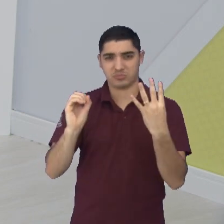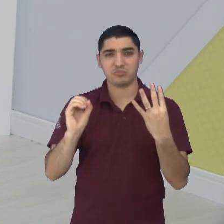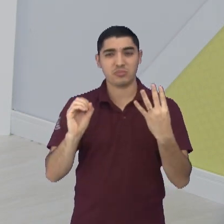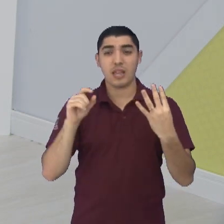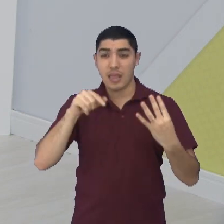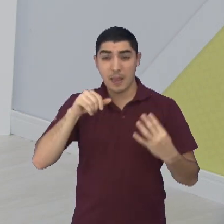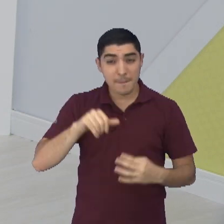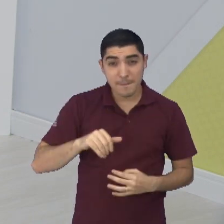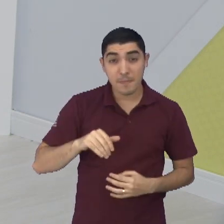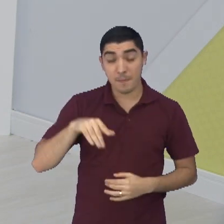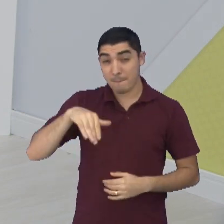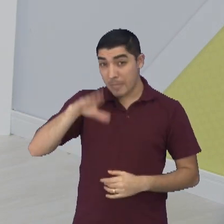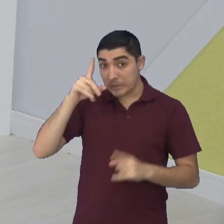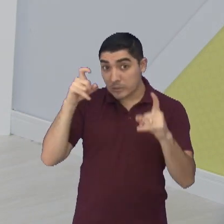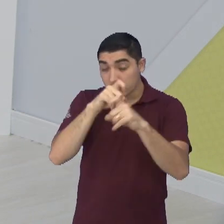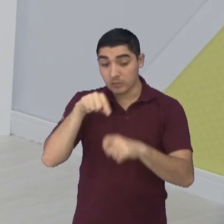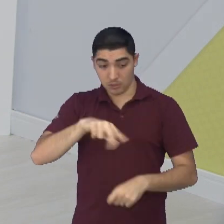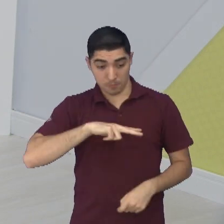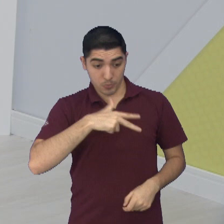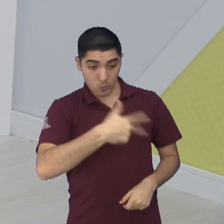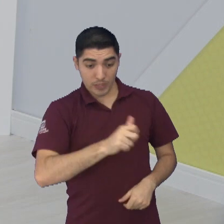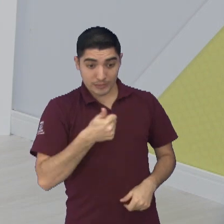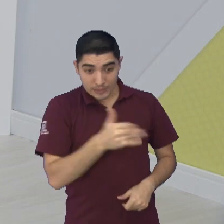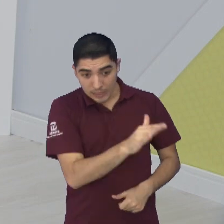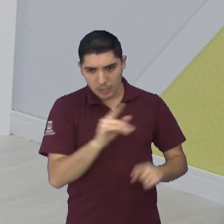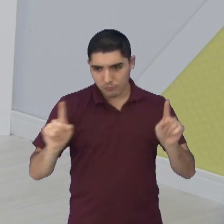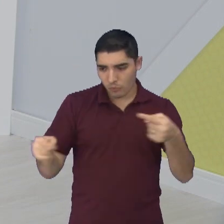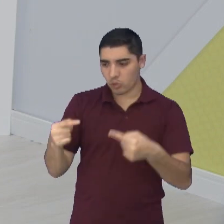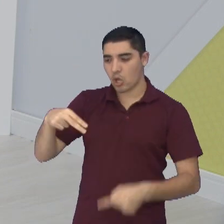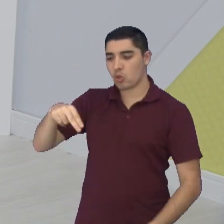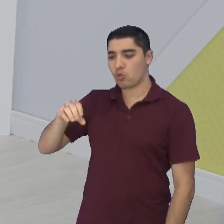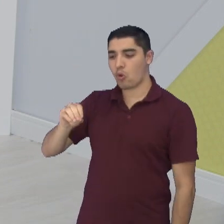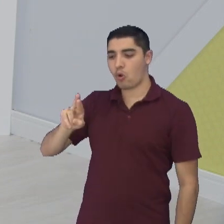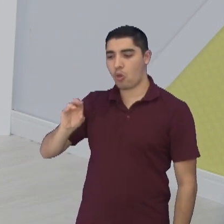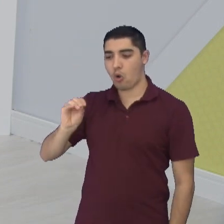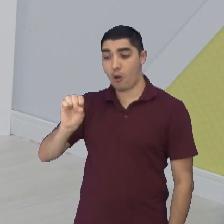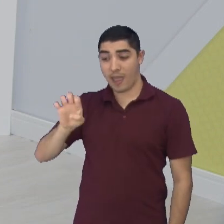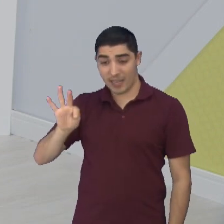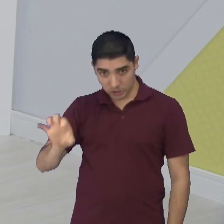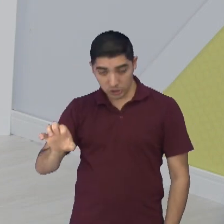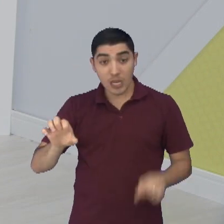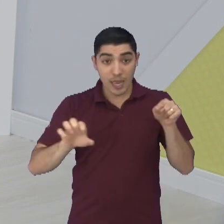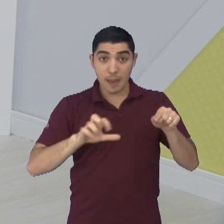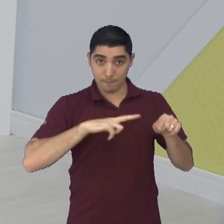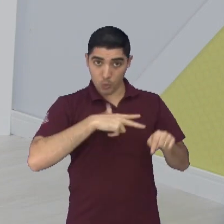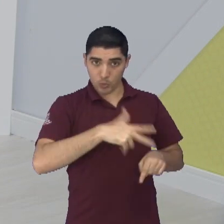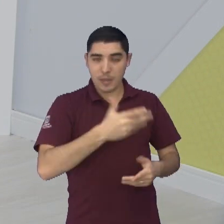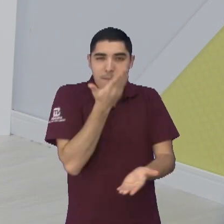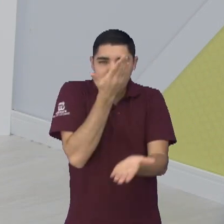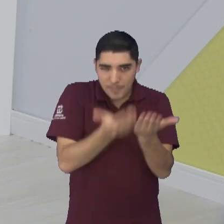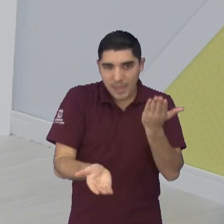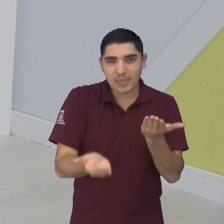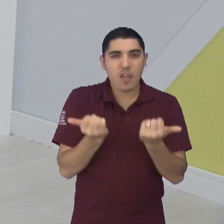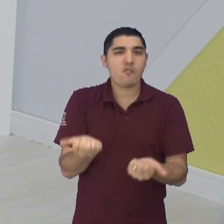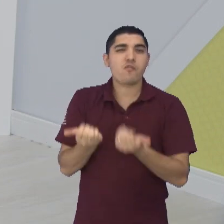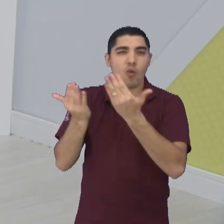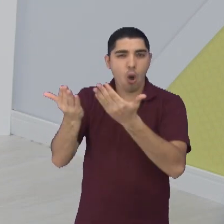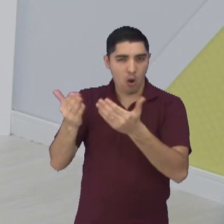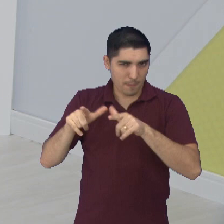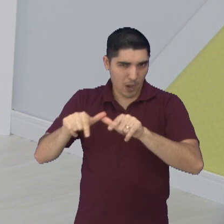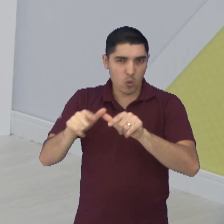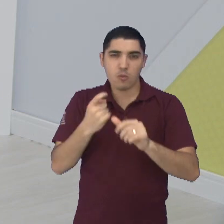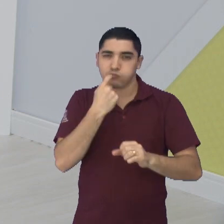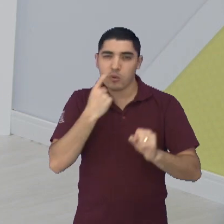mais disputado foi esse aqui, ó, Portuguesa Santista e Noroeste, a Portuguesa Santista havia perdido para o Noroeste lá no Alfredo de Castilho em Bauru por